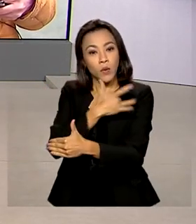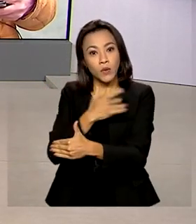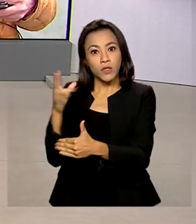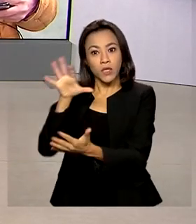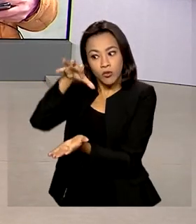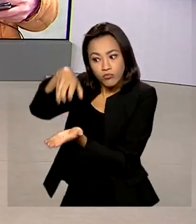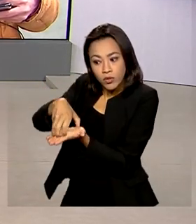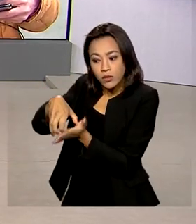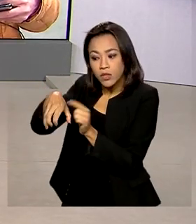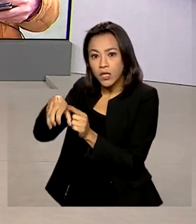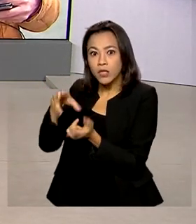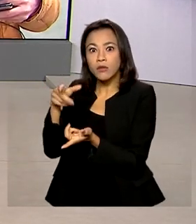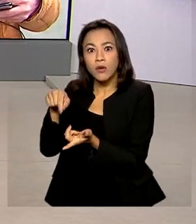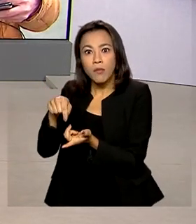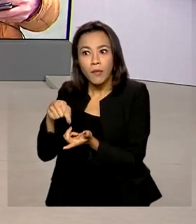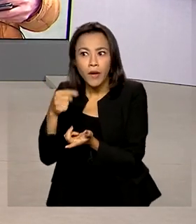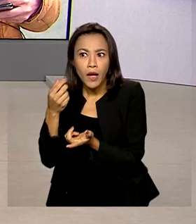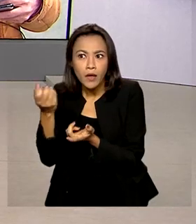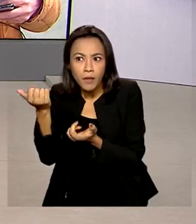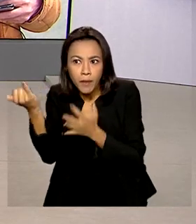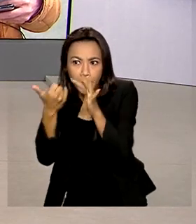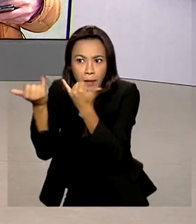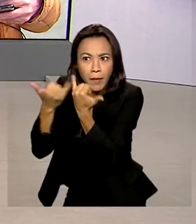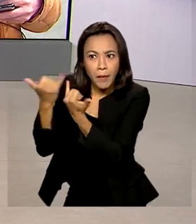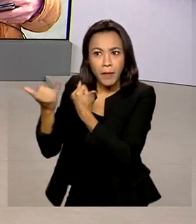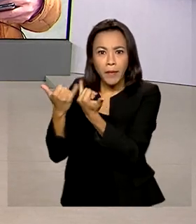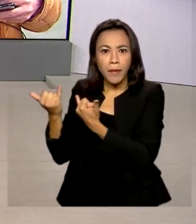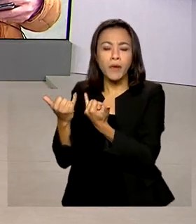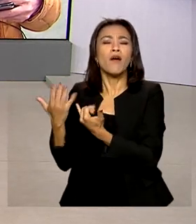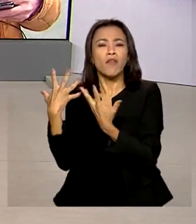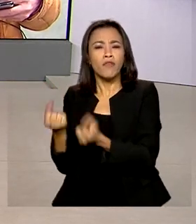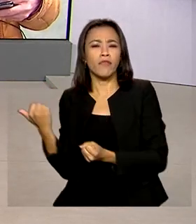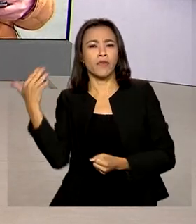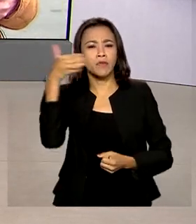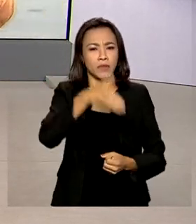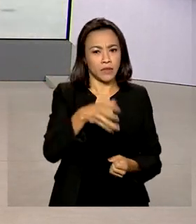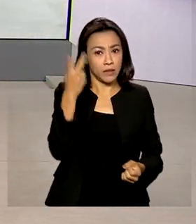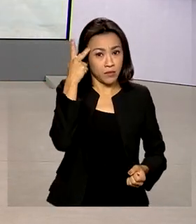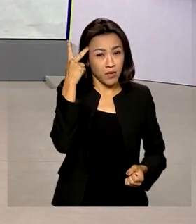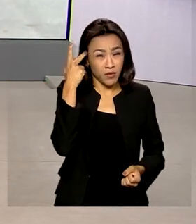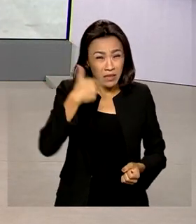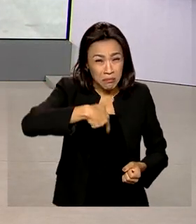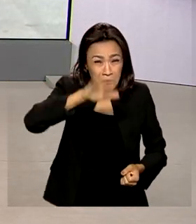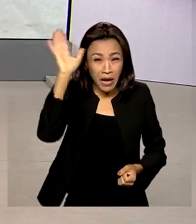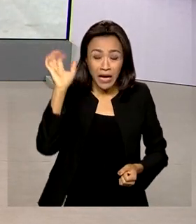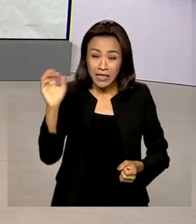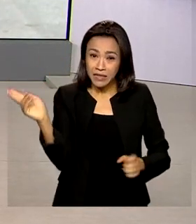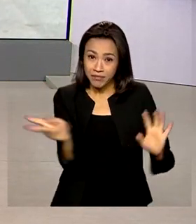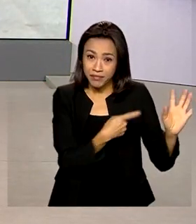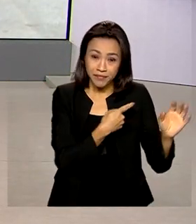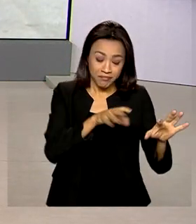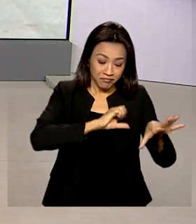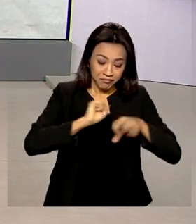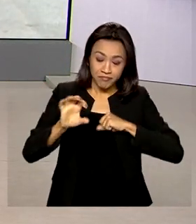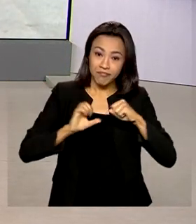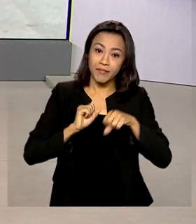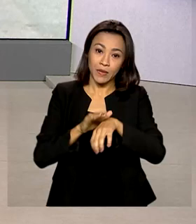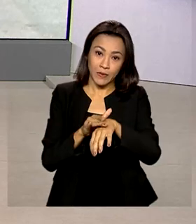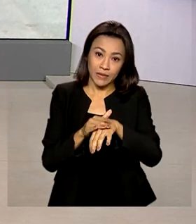conter o avanço da doença. Vamos a São Paulo, que concentra a maior parte de casos. Érica Pinheiro traz ao vivo os detalhes para a gente. Érica, bom